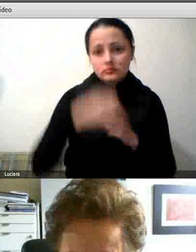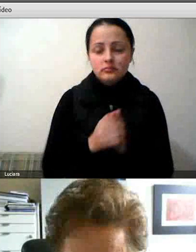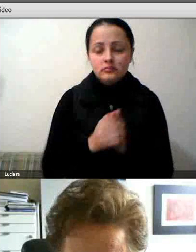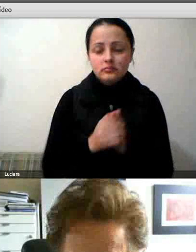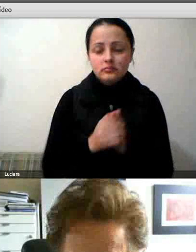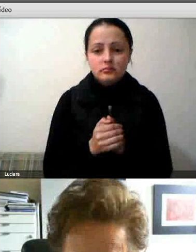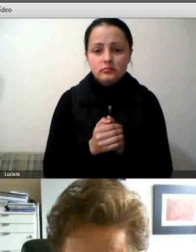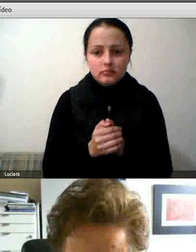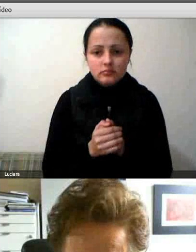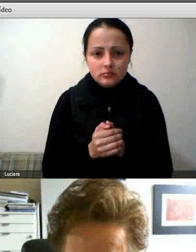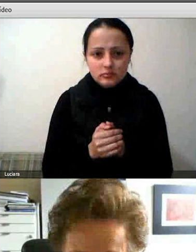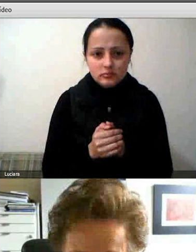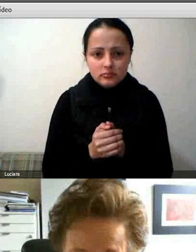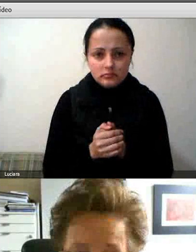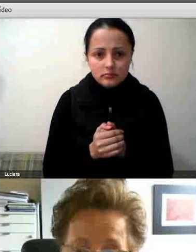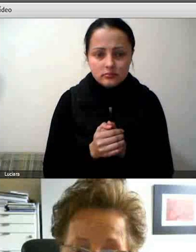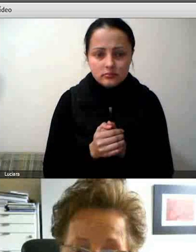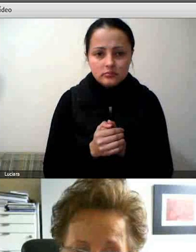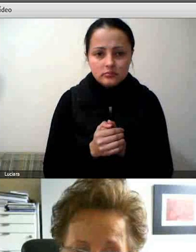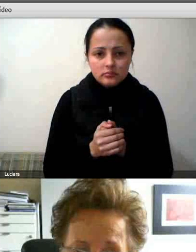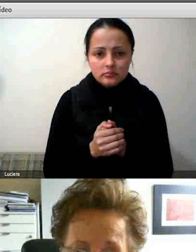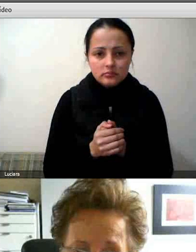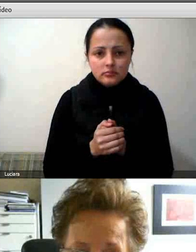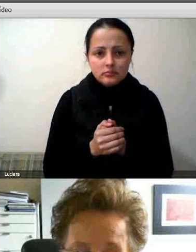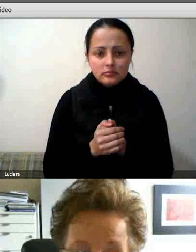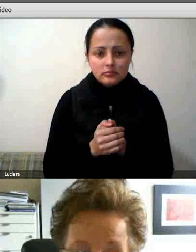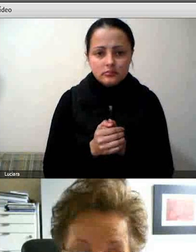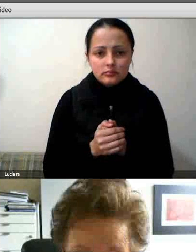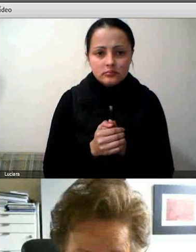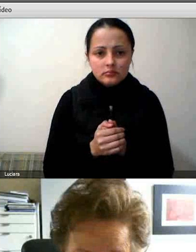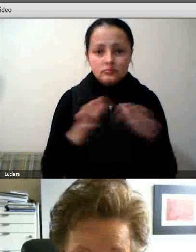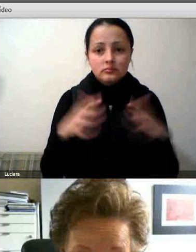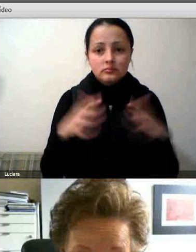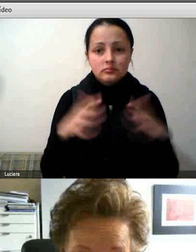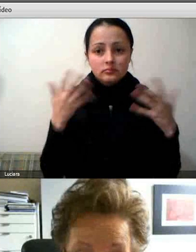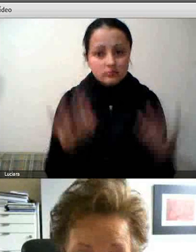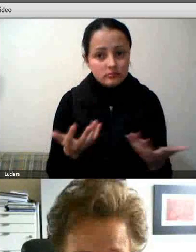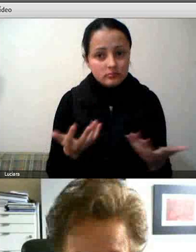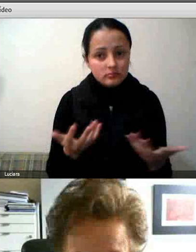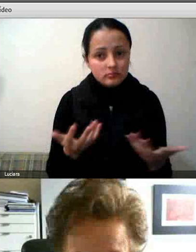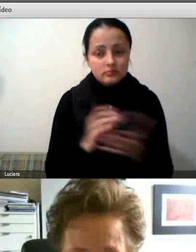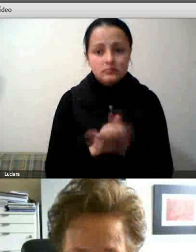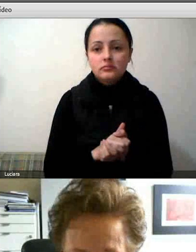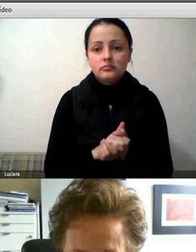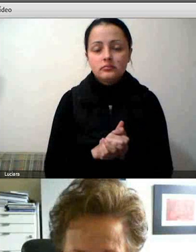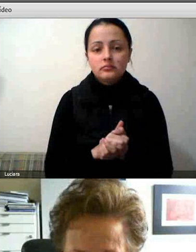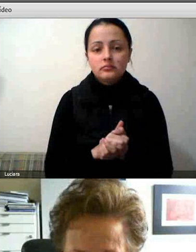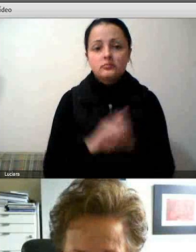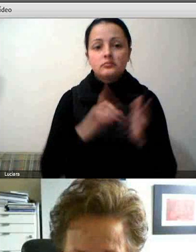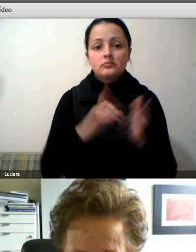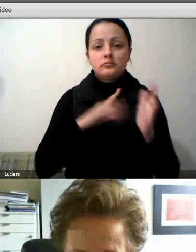de Estudos Cognitivos, que nós estamos pesquisando problemas de aprendizagem.